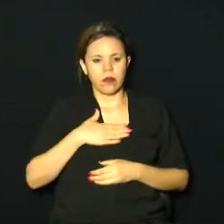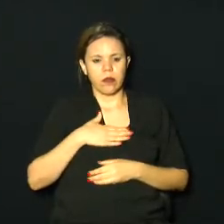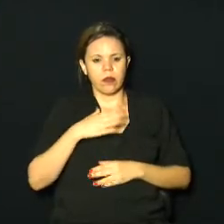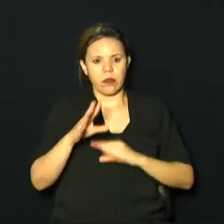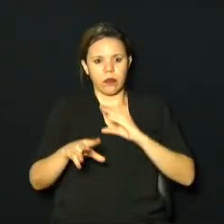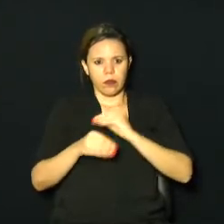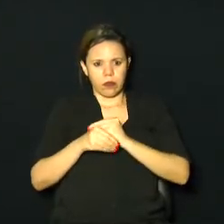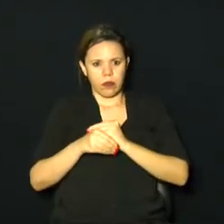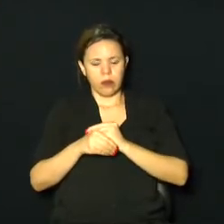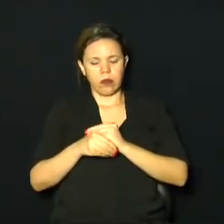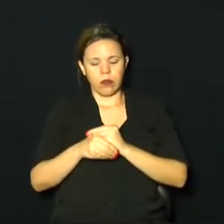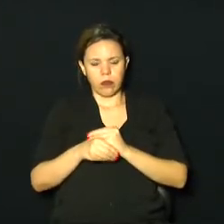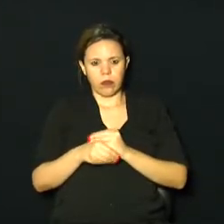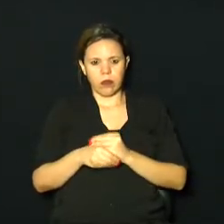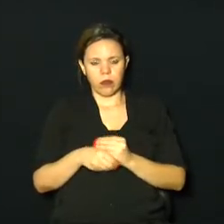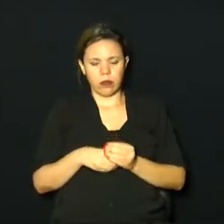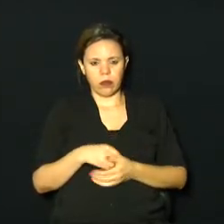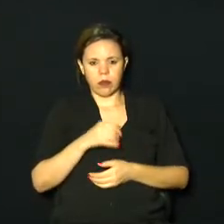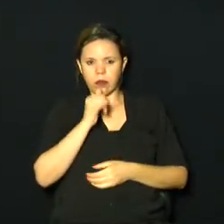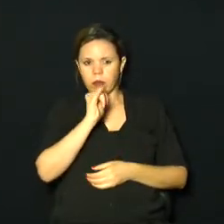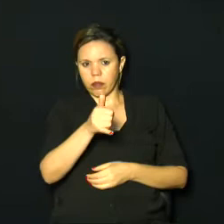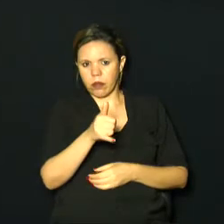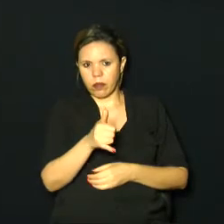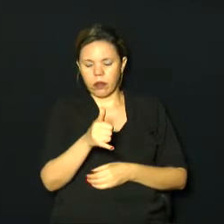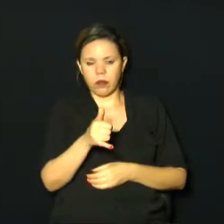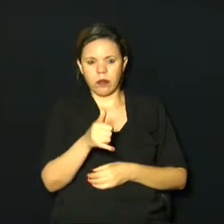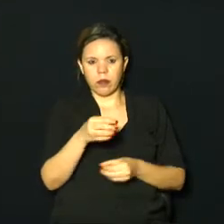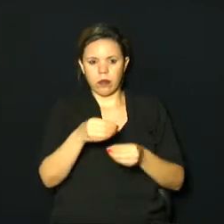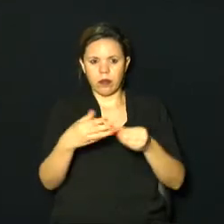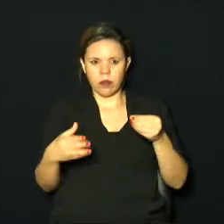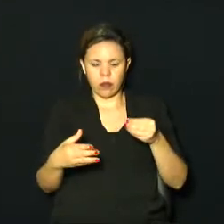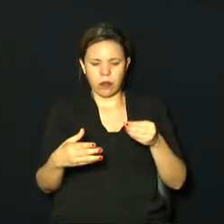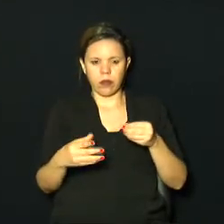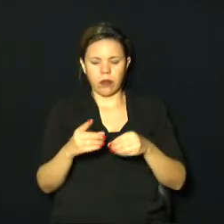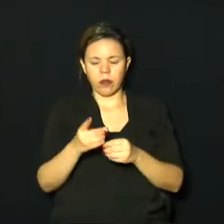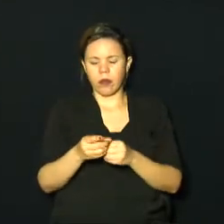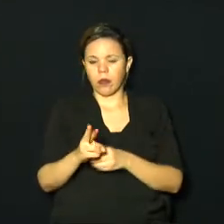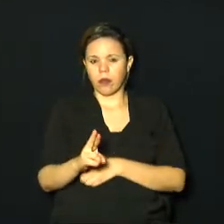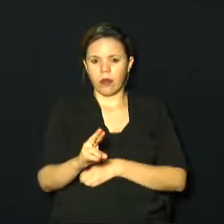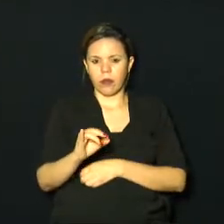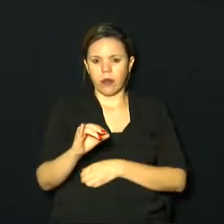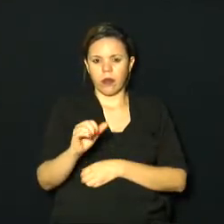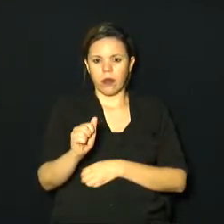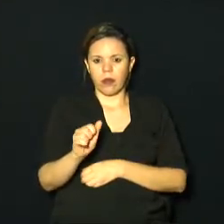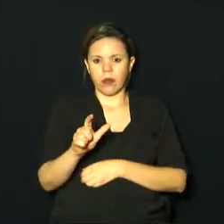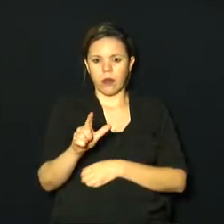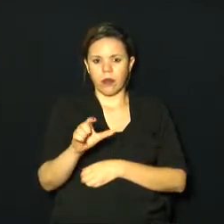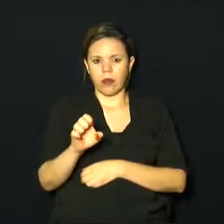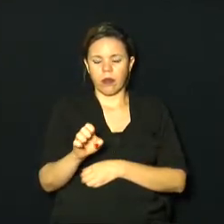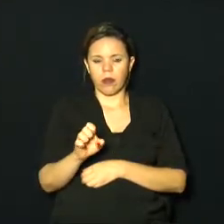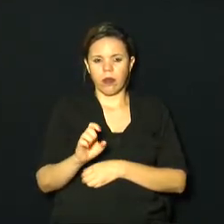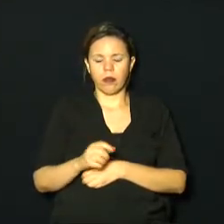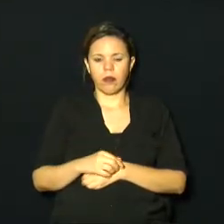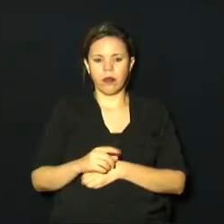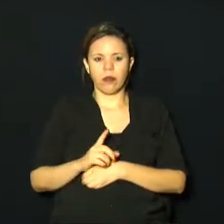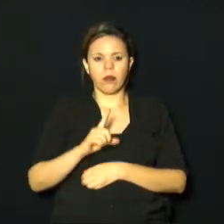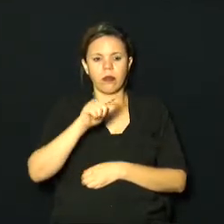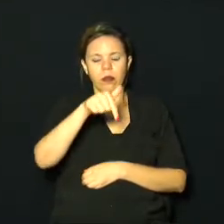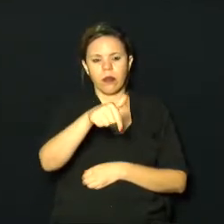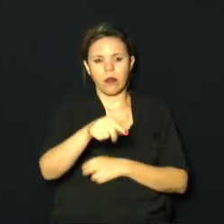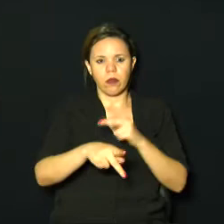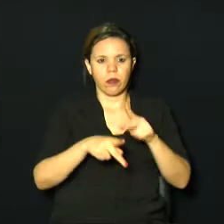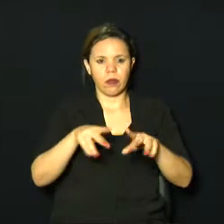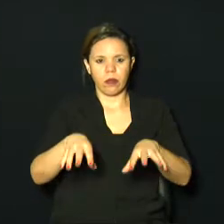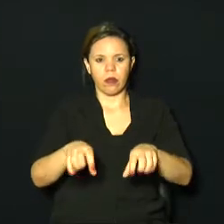completar uma fala, um item na fala do doutor Alexandre. Após a reintegração